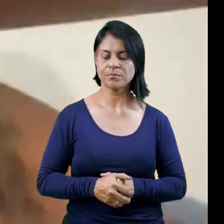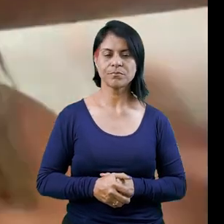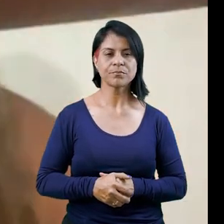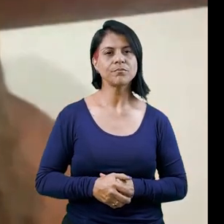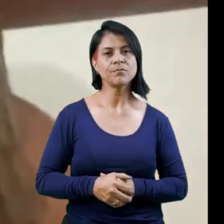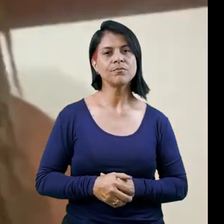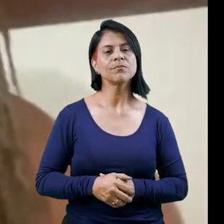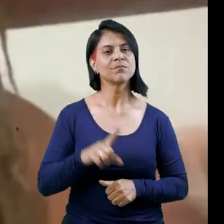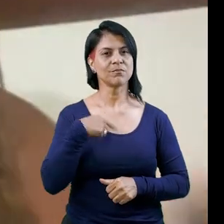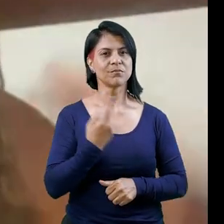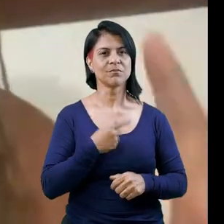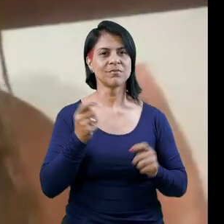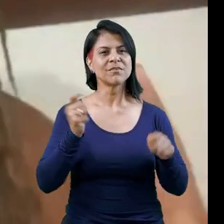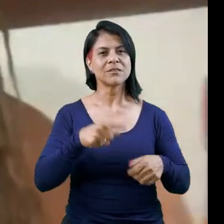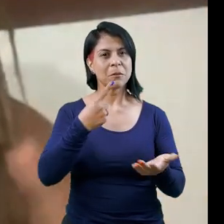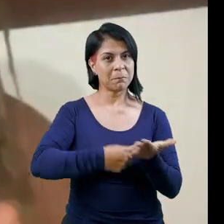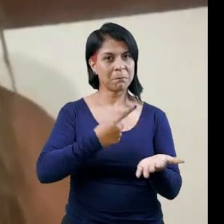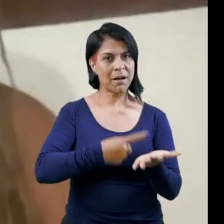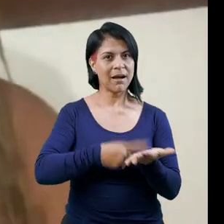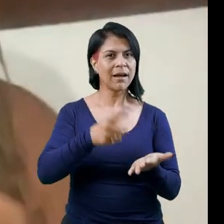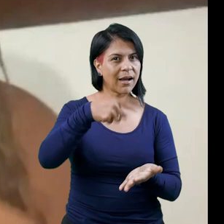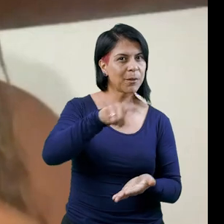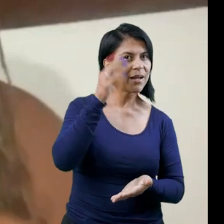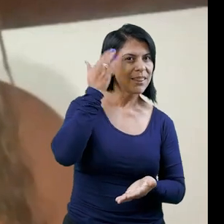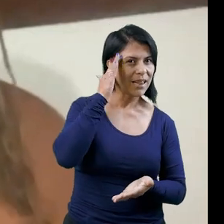vamos fazer acordos também, vamos entender aqui.